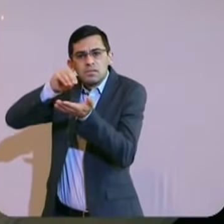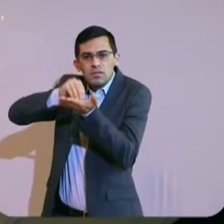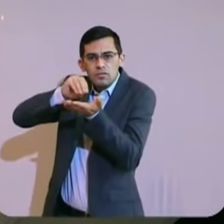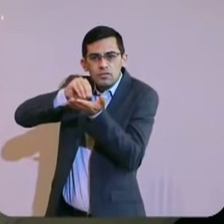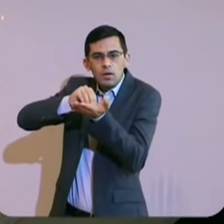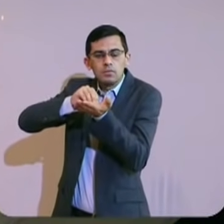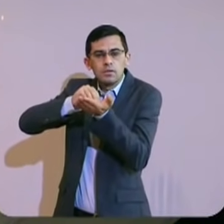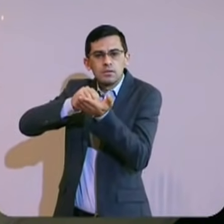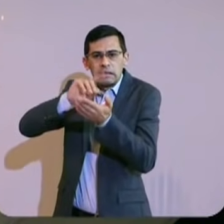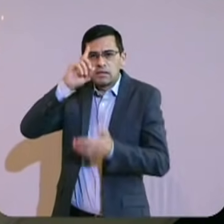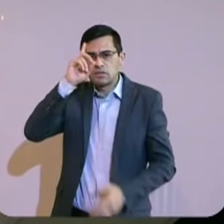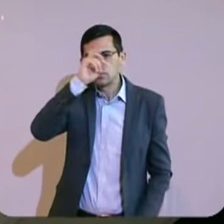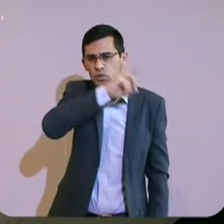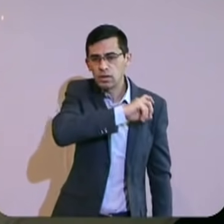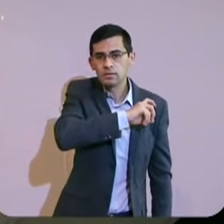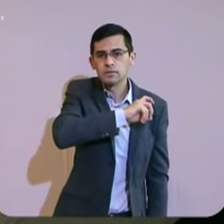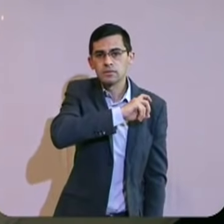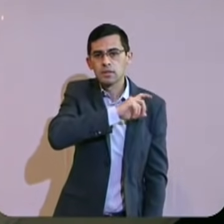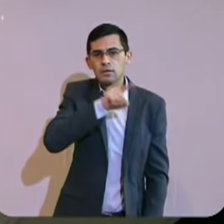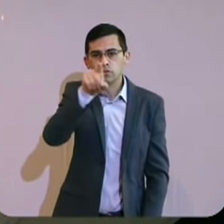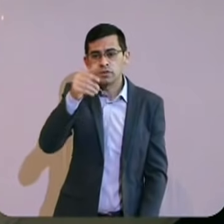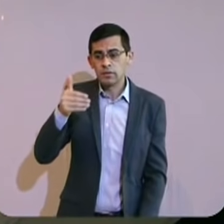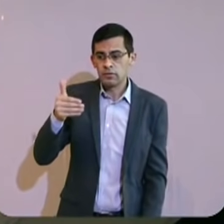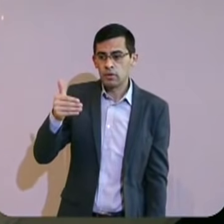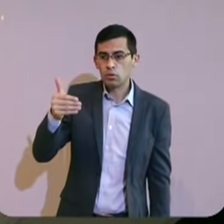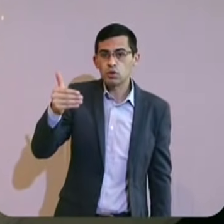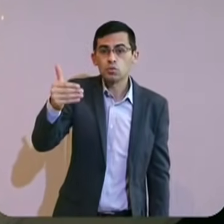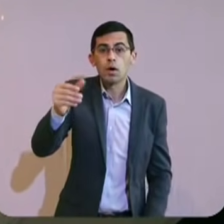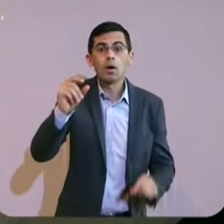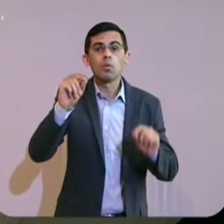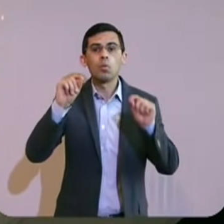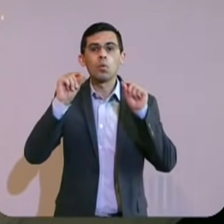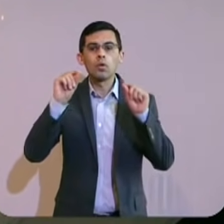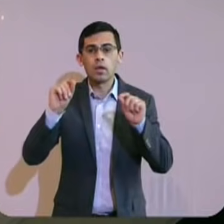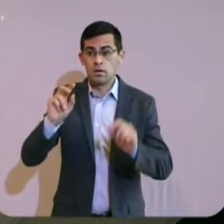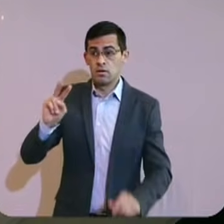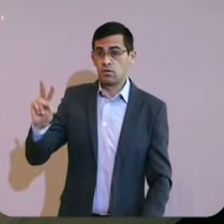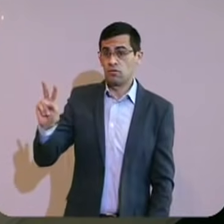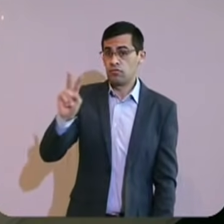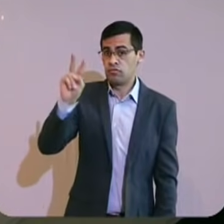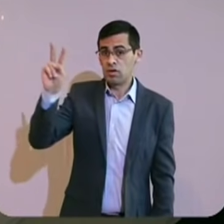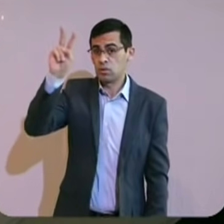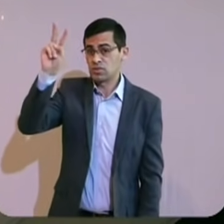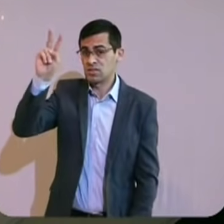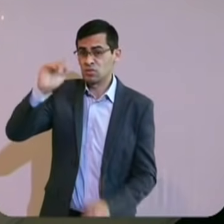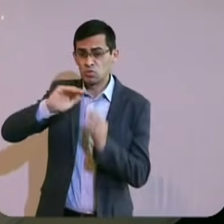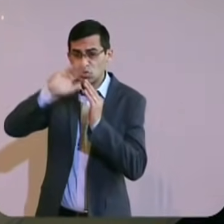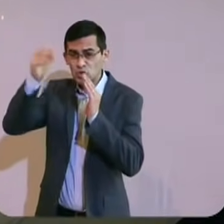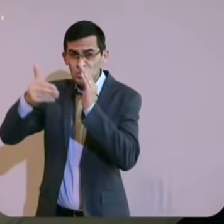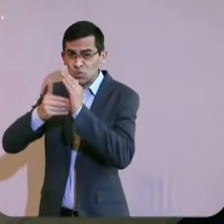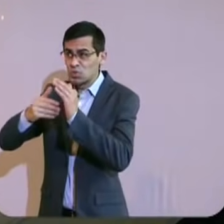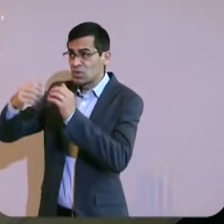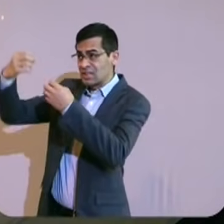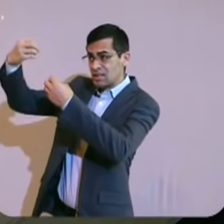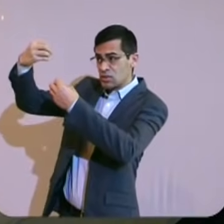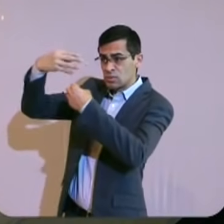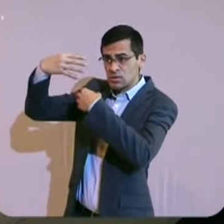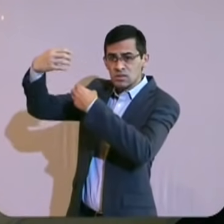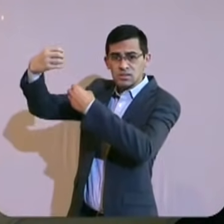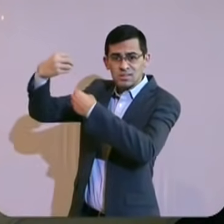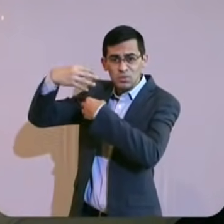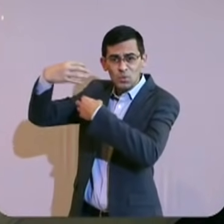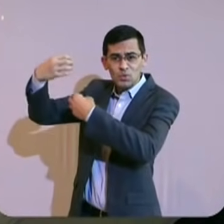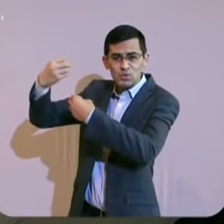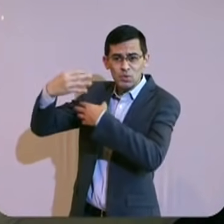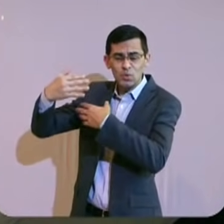escassez? Você vai continuar valorizando aquilo que o Senhor te ensinou acima de